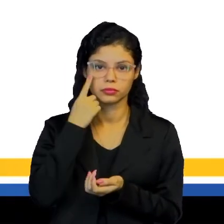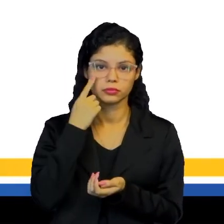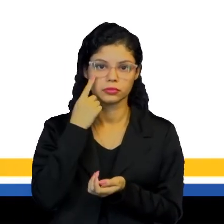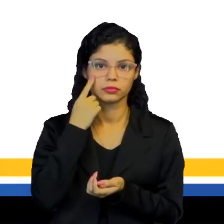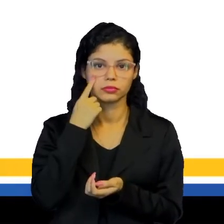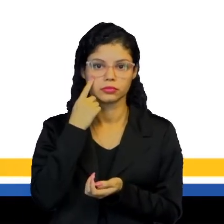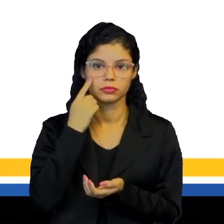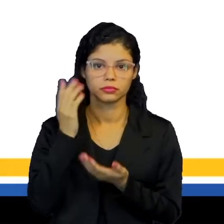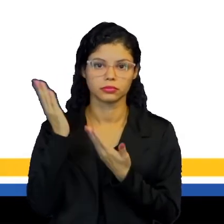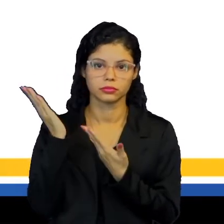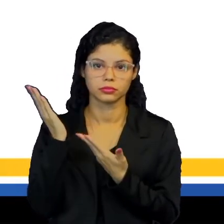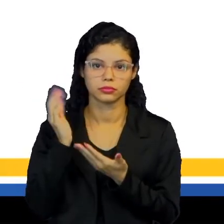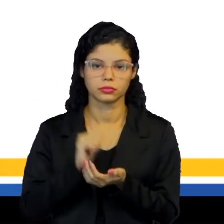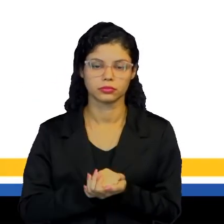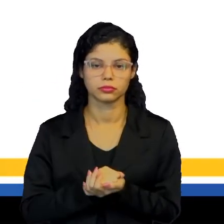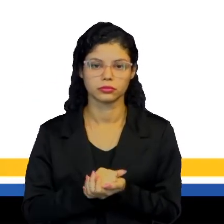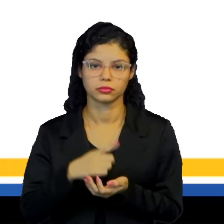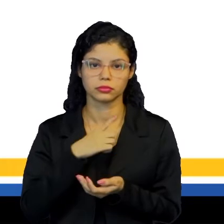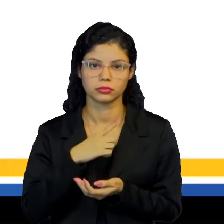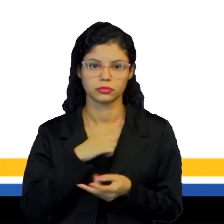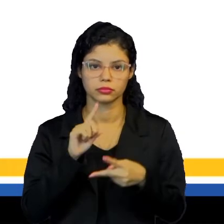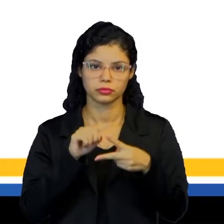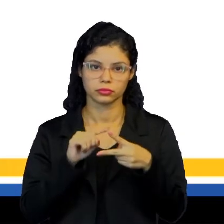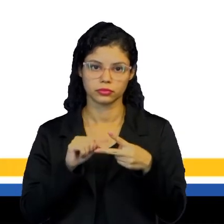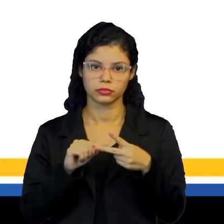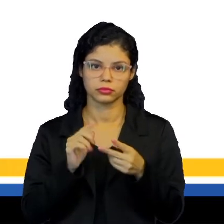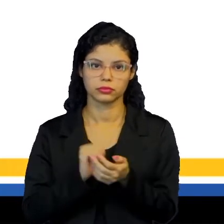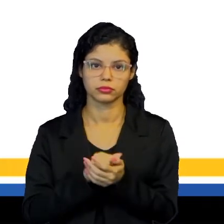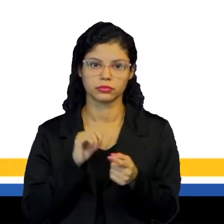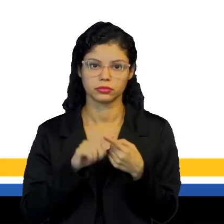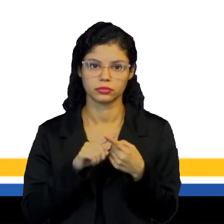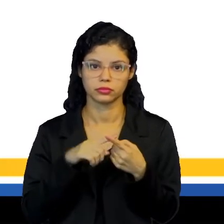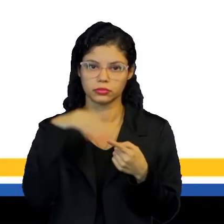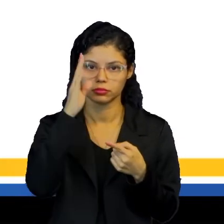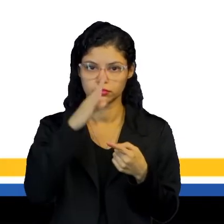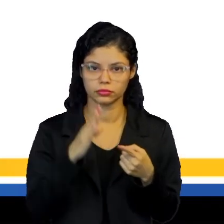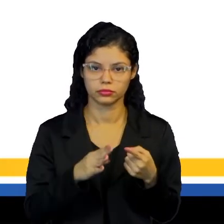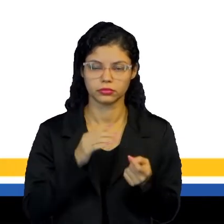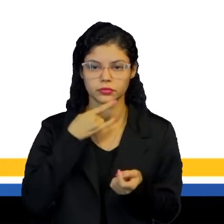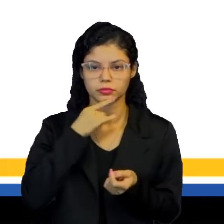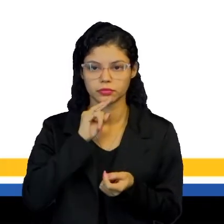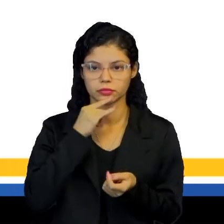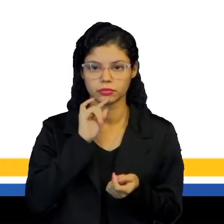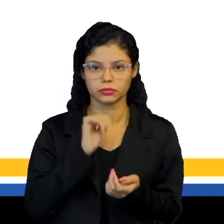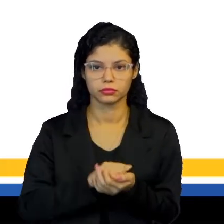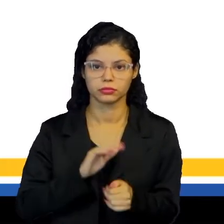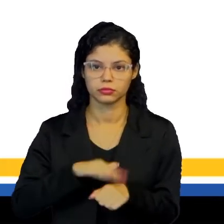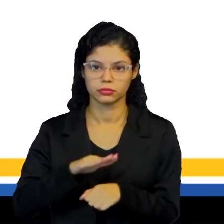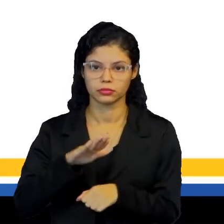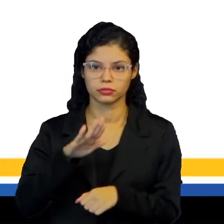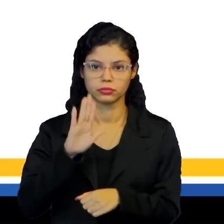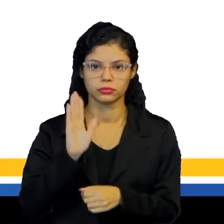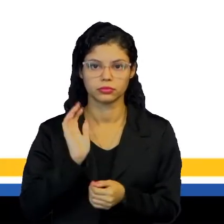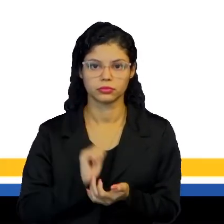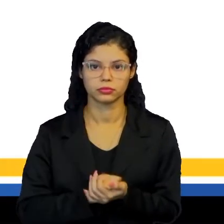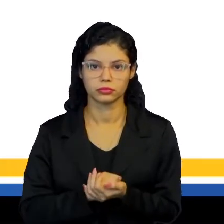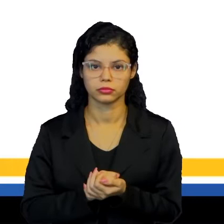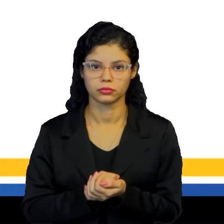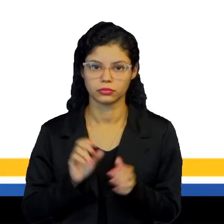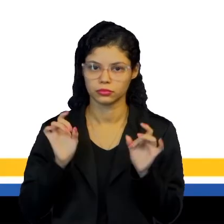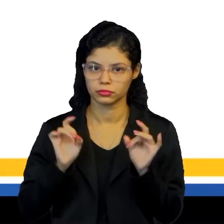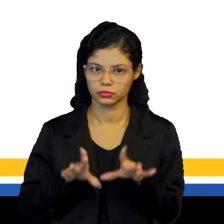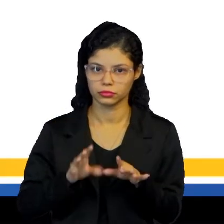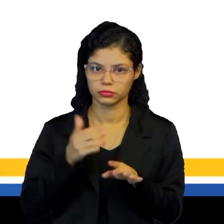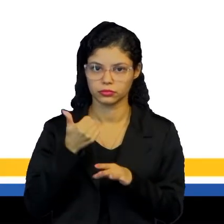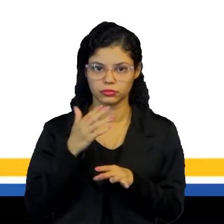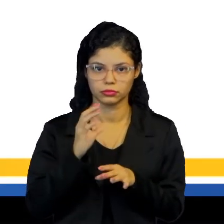bem aí. Nós temos nessas duas colunas. A primeira, os brasileiros bebem cada vez mais cerveja. Nos